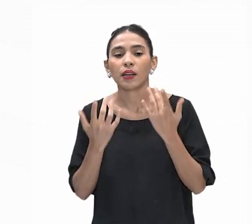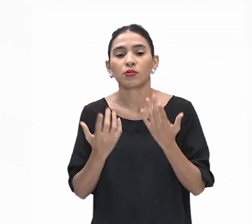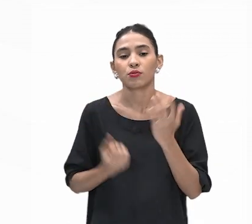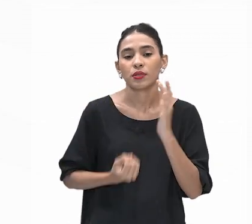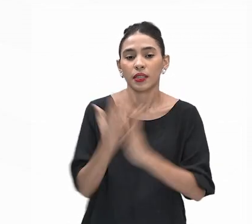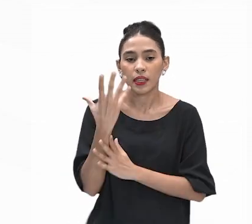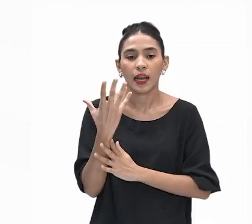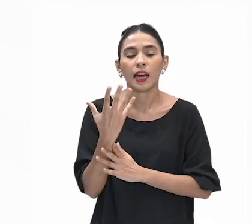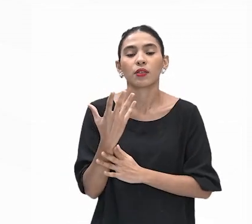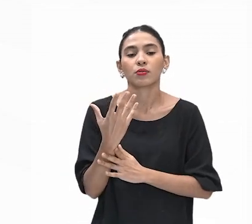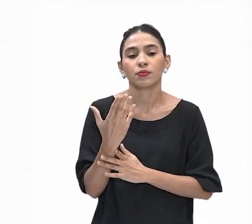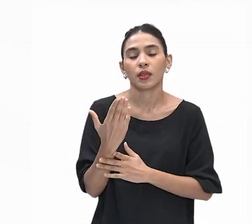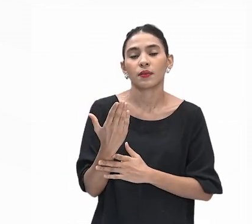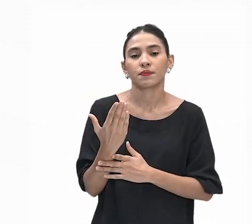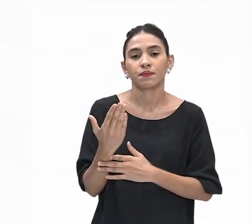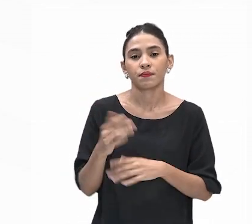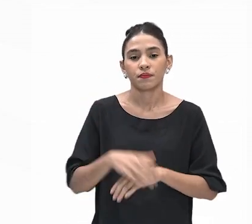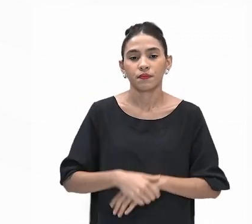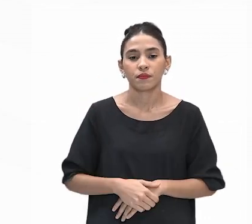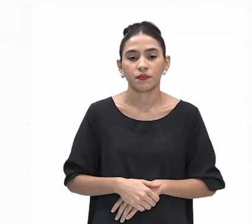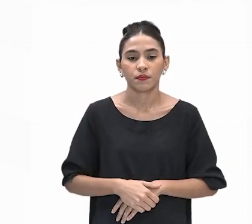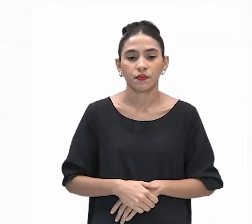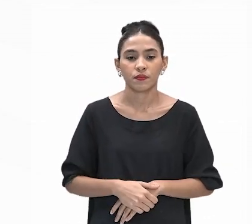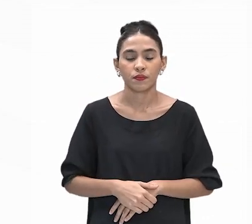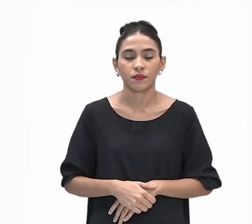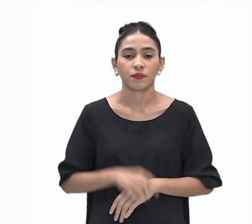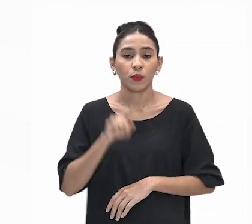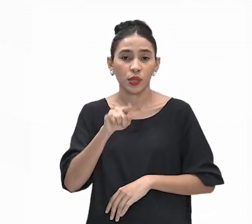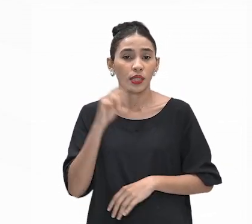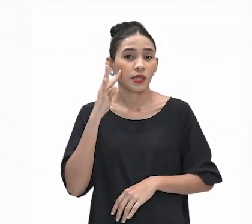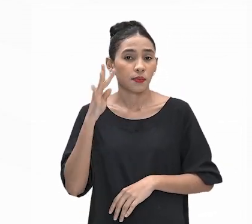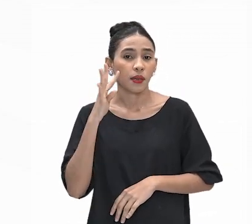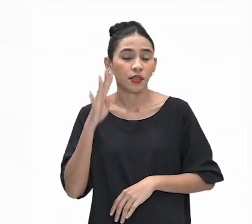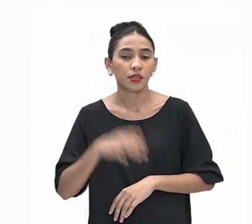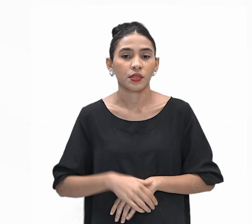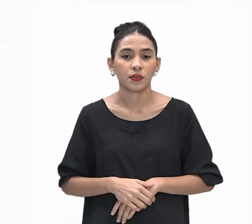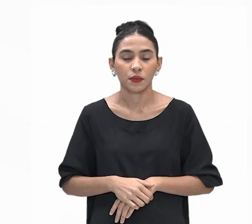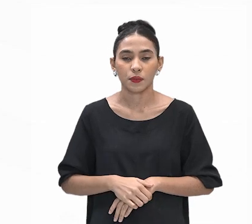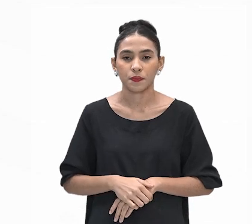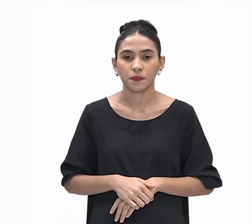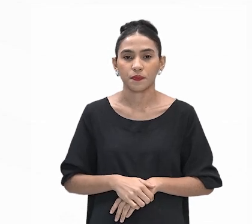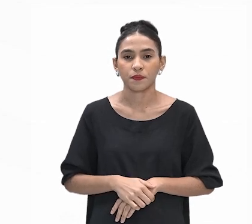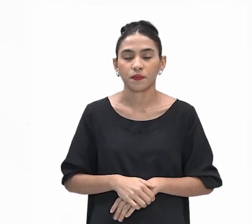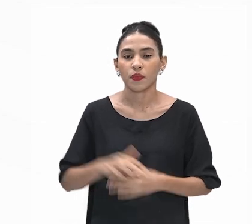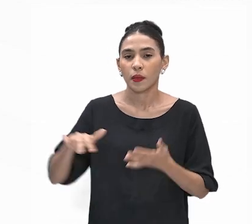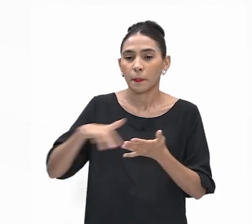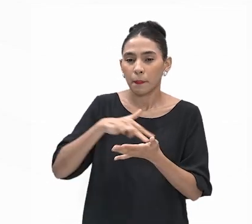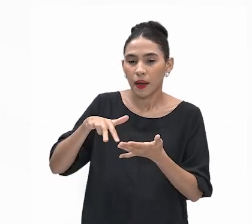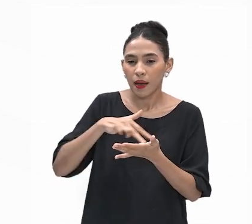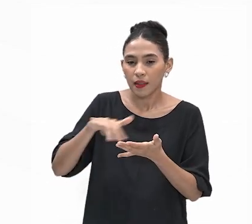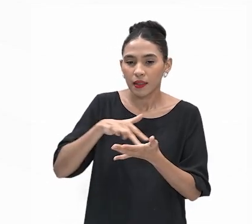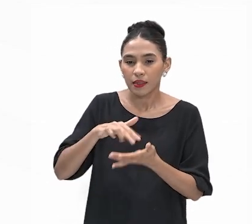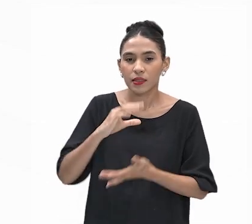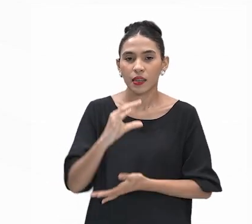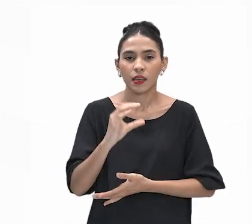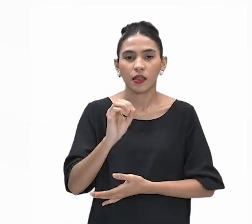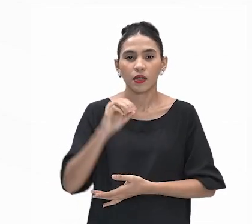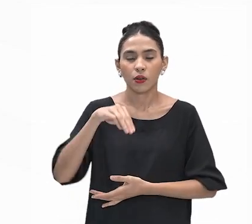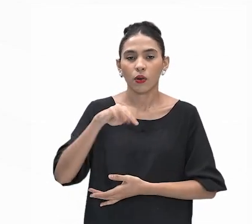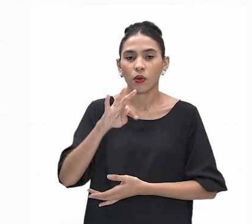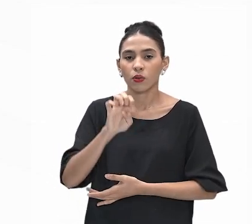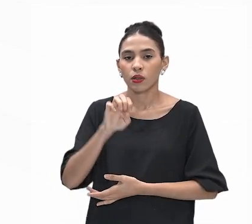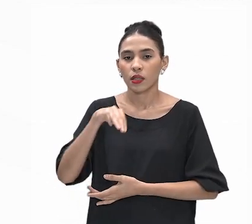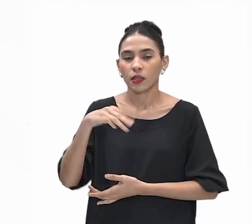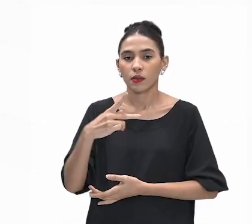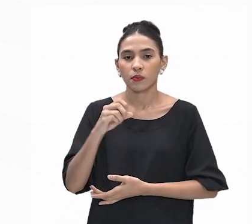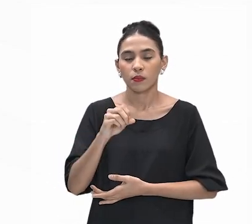do Brasil e do exterior. Vocês imaginam o que é uma dança contemporânea, um corpo de